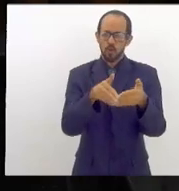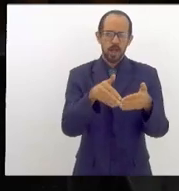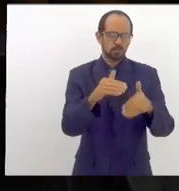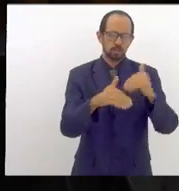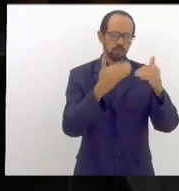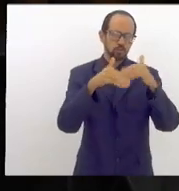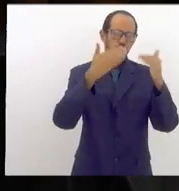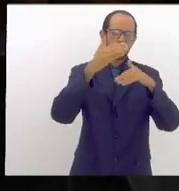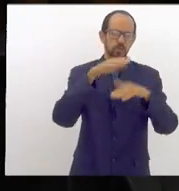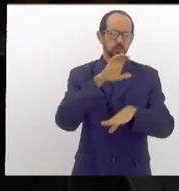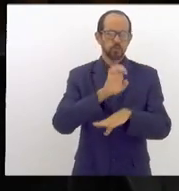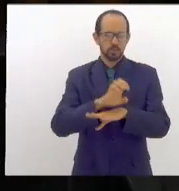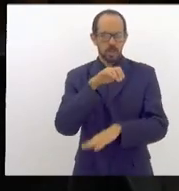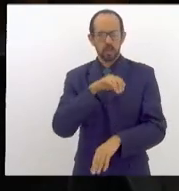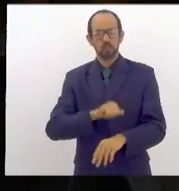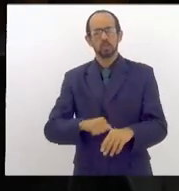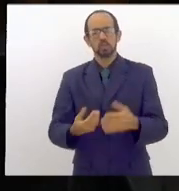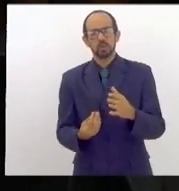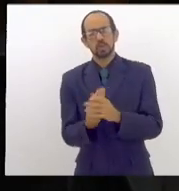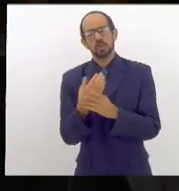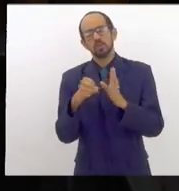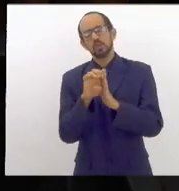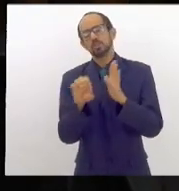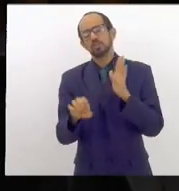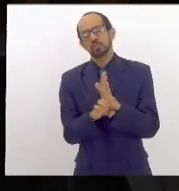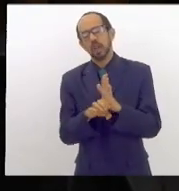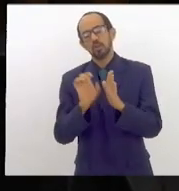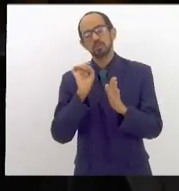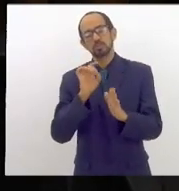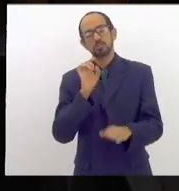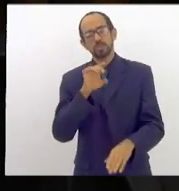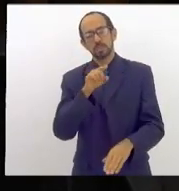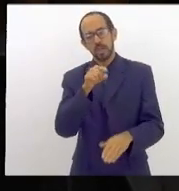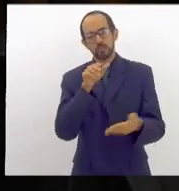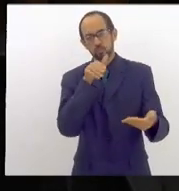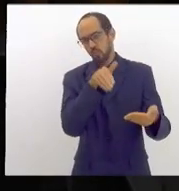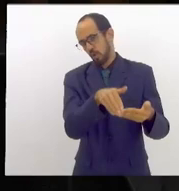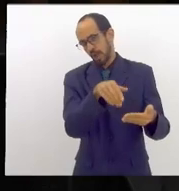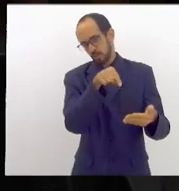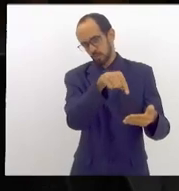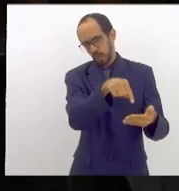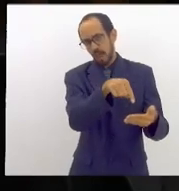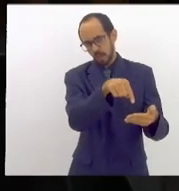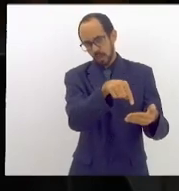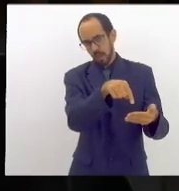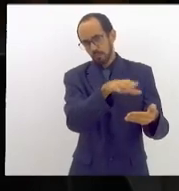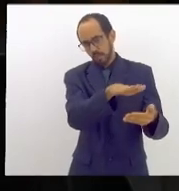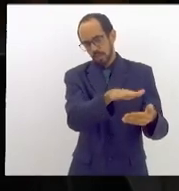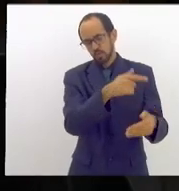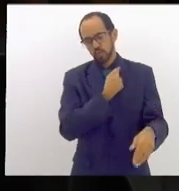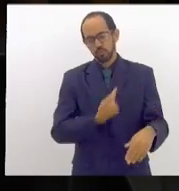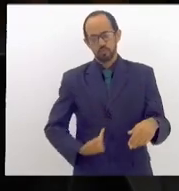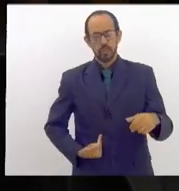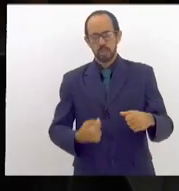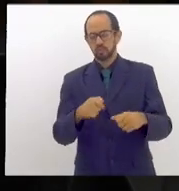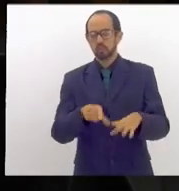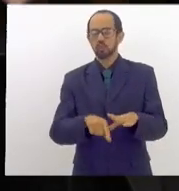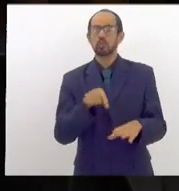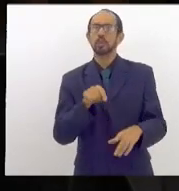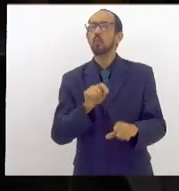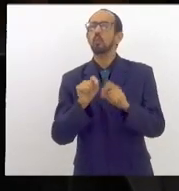abrindo editais específicos e direcionados para essa área Mas que que o governo prefere fazer